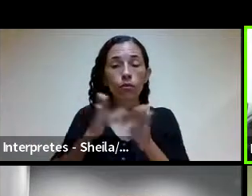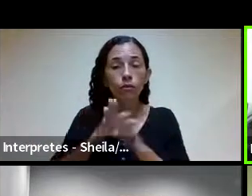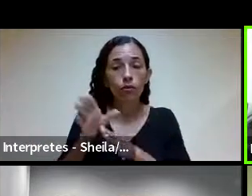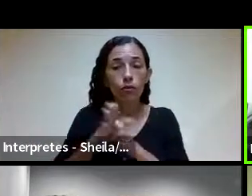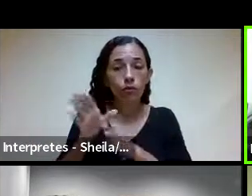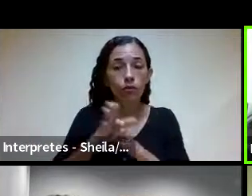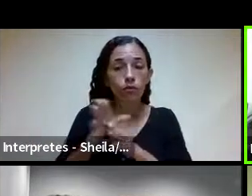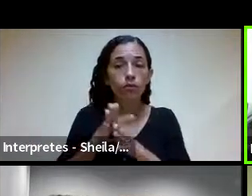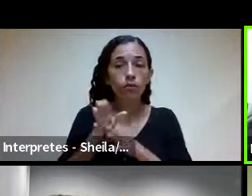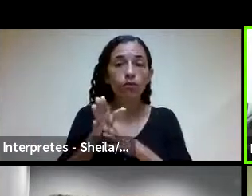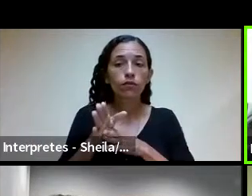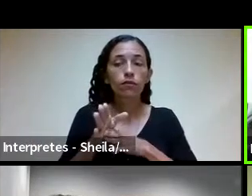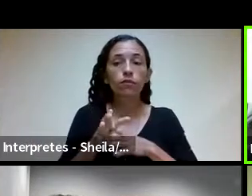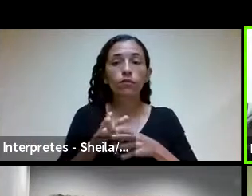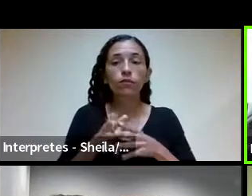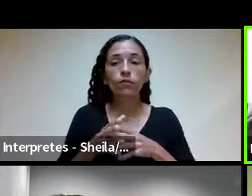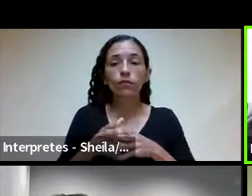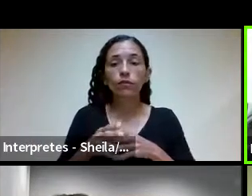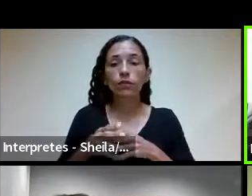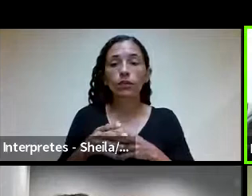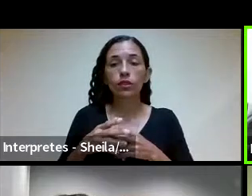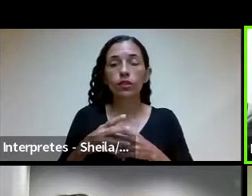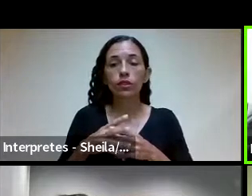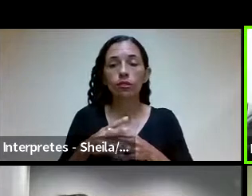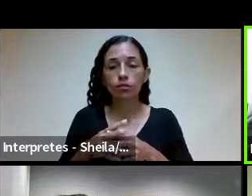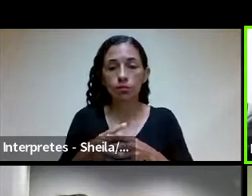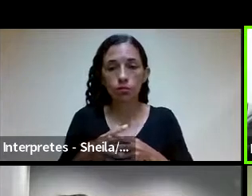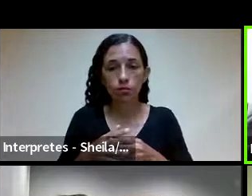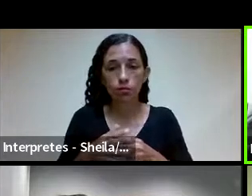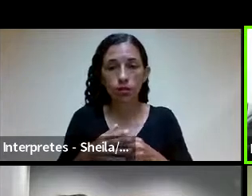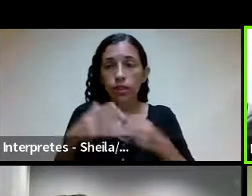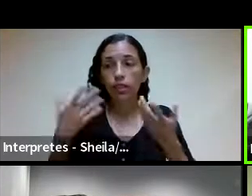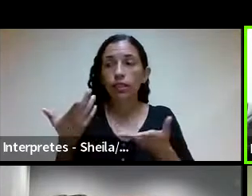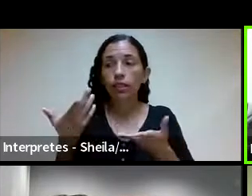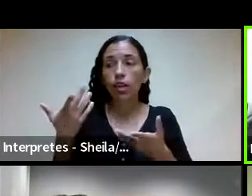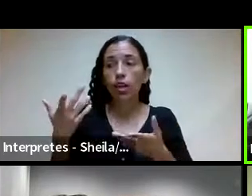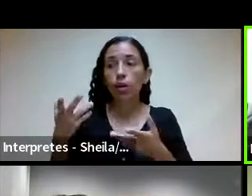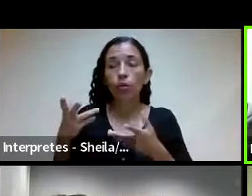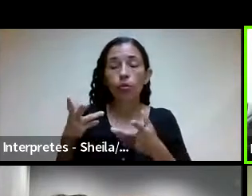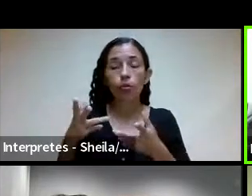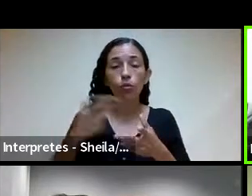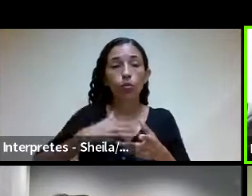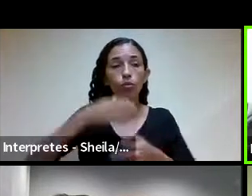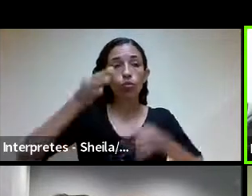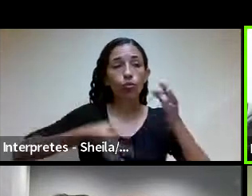pretensão condenatória, o fundamento de que, nada obstante sejam de fato verificados alguns indícios